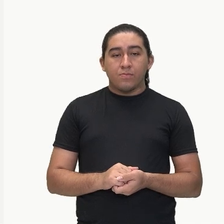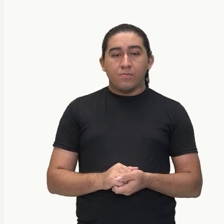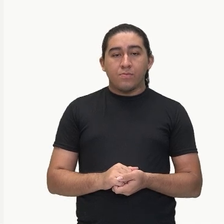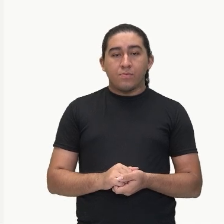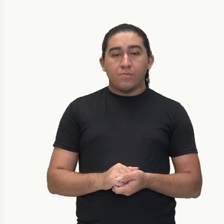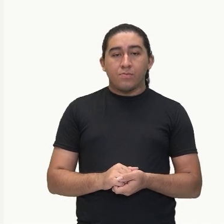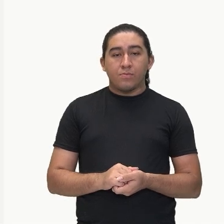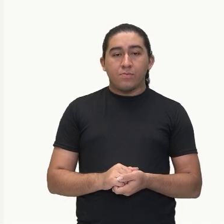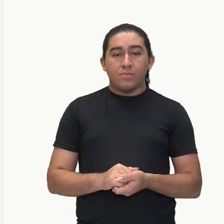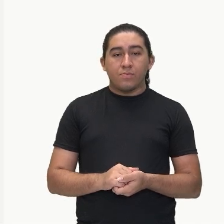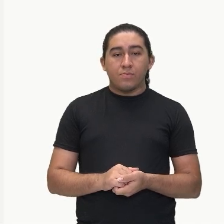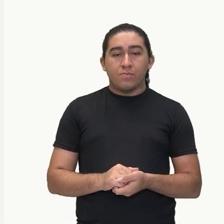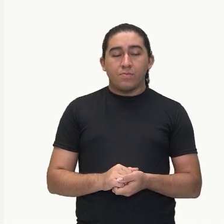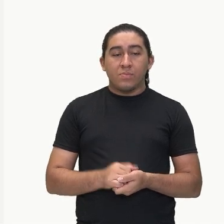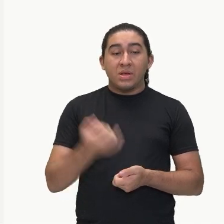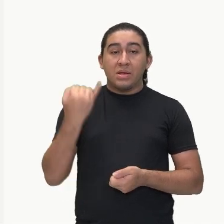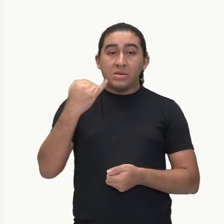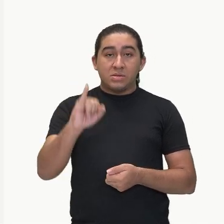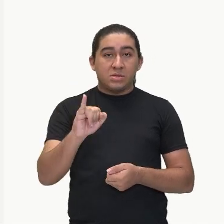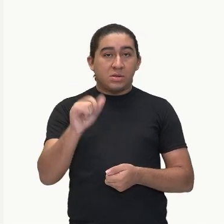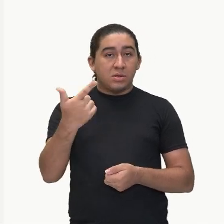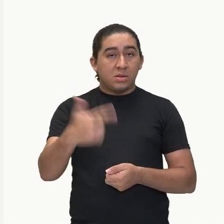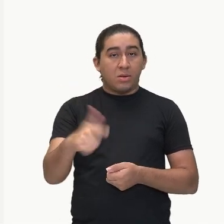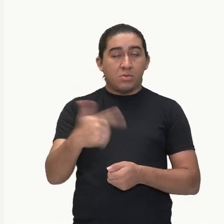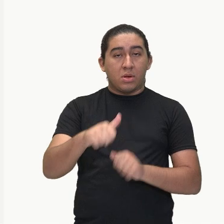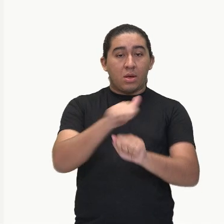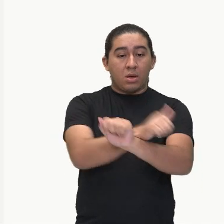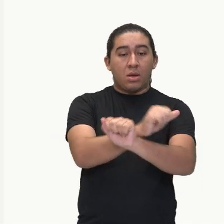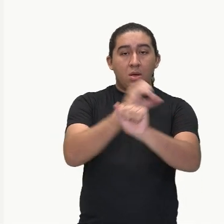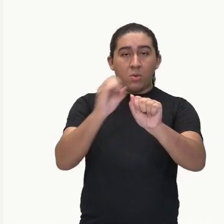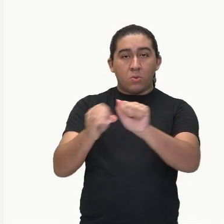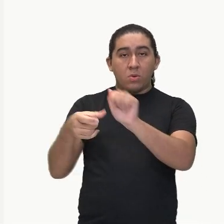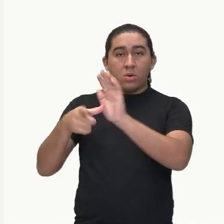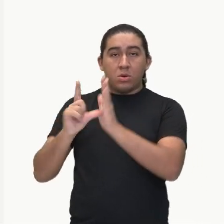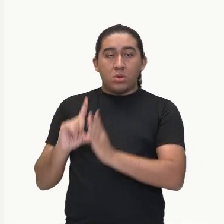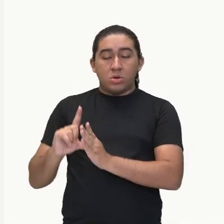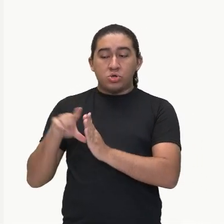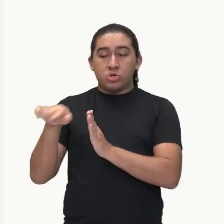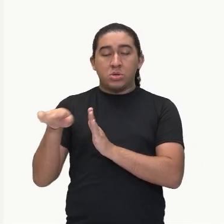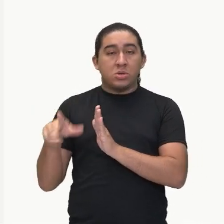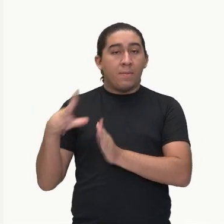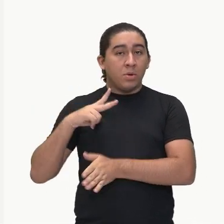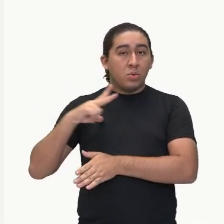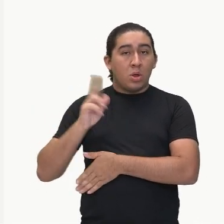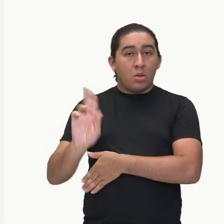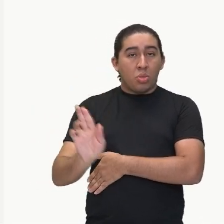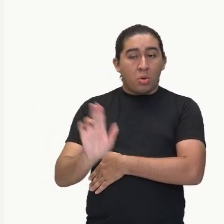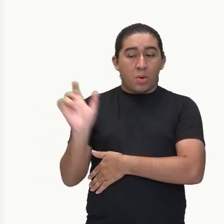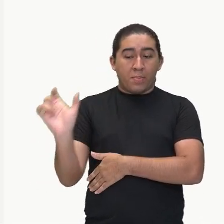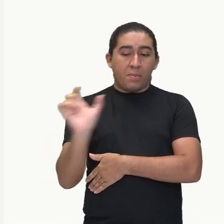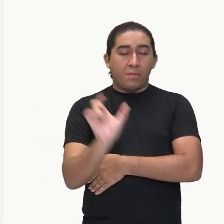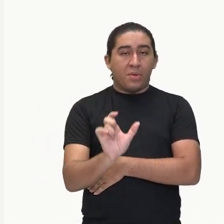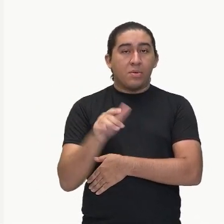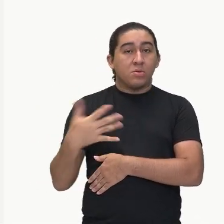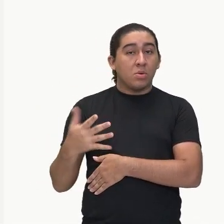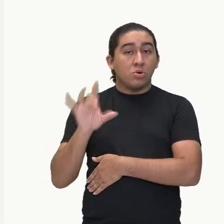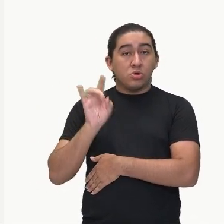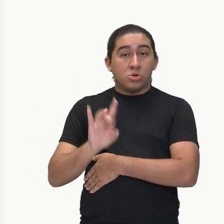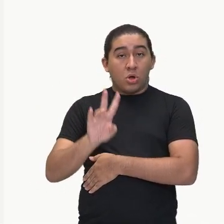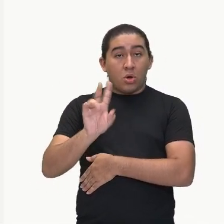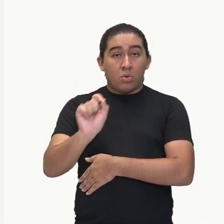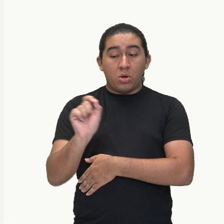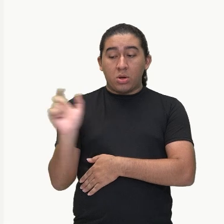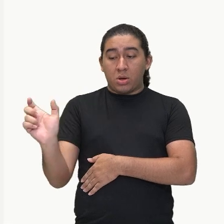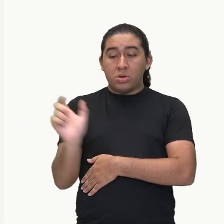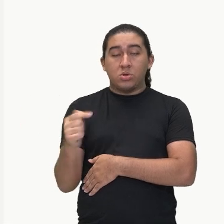aí determinando, especificando esse nome próprio aí, só o nome